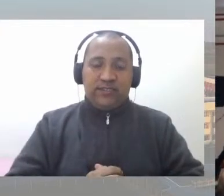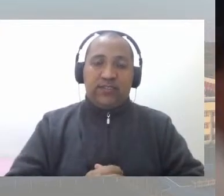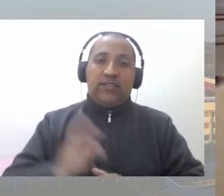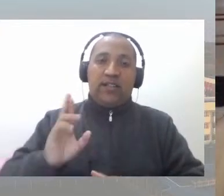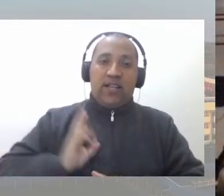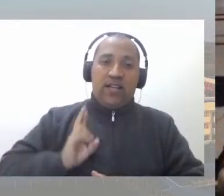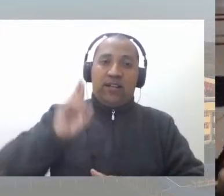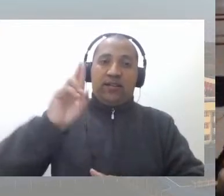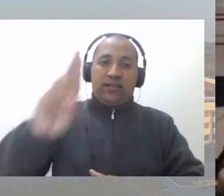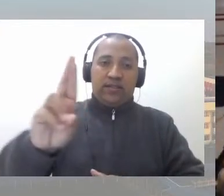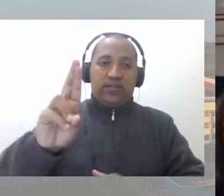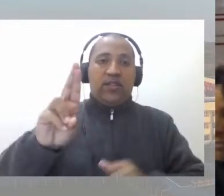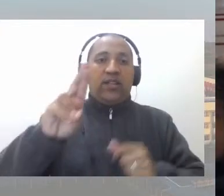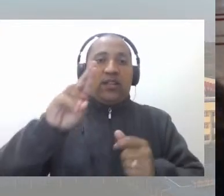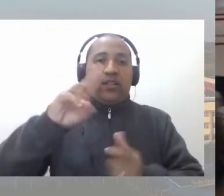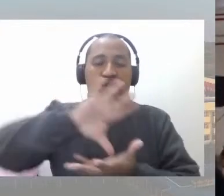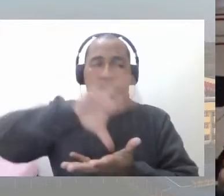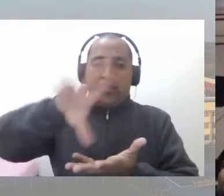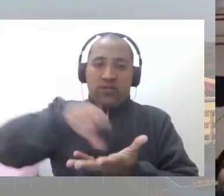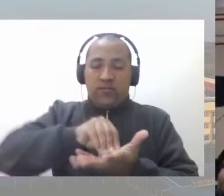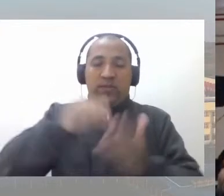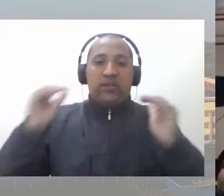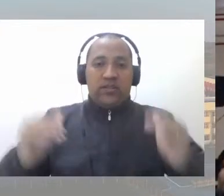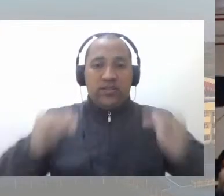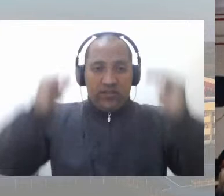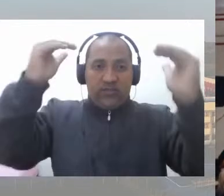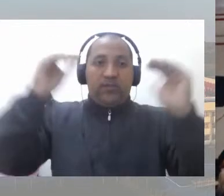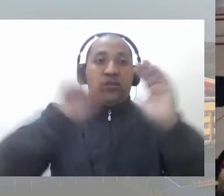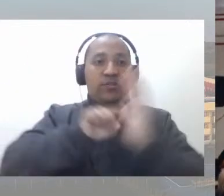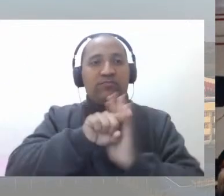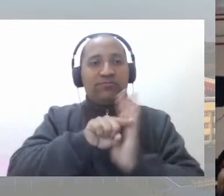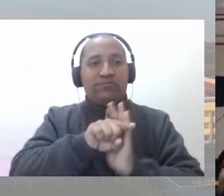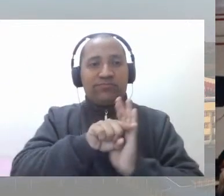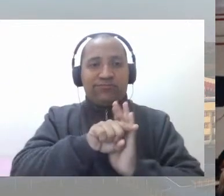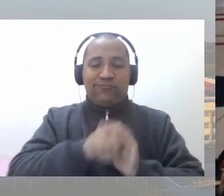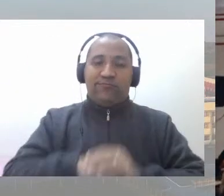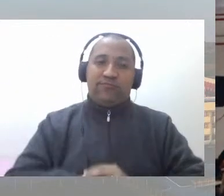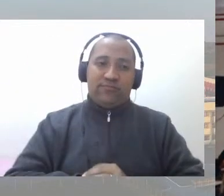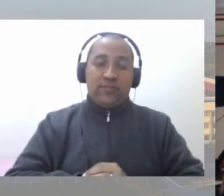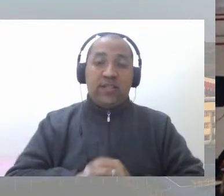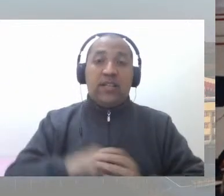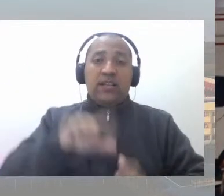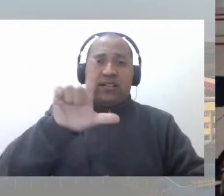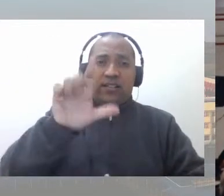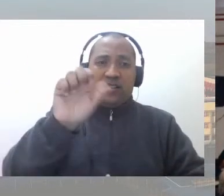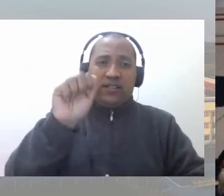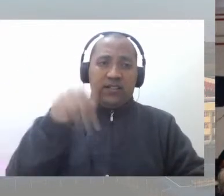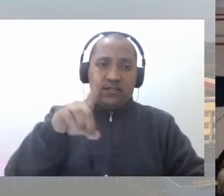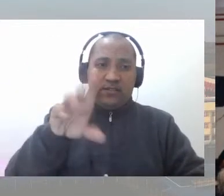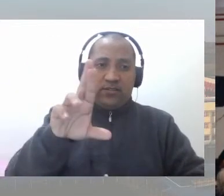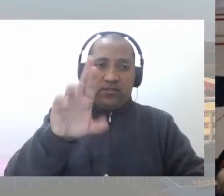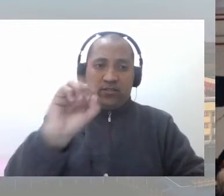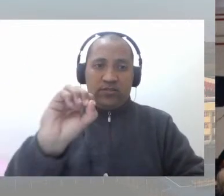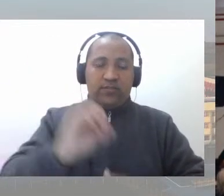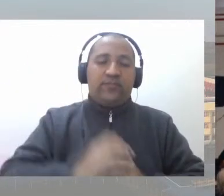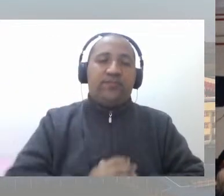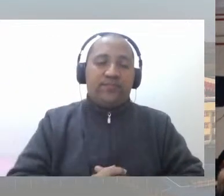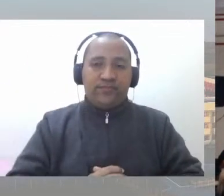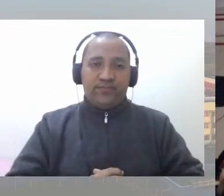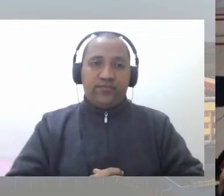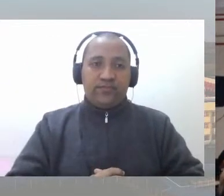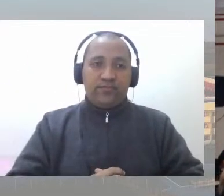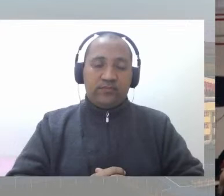representando a Comissão Superior de Pesquisa, o Leandro Carlos Dias Conde. Então,